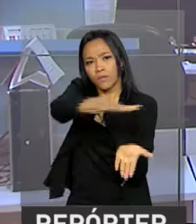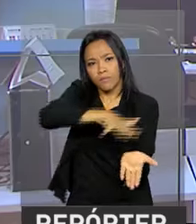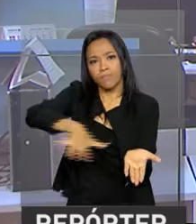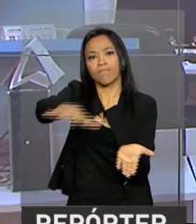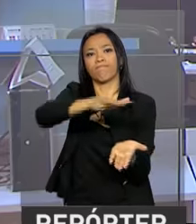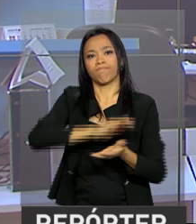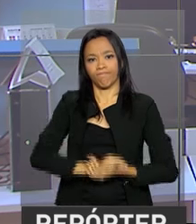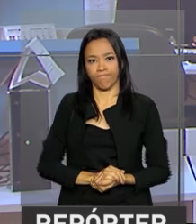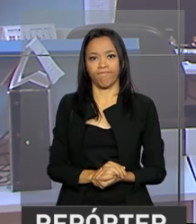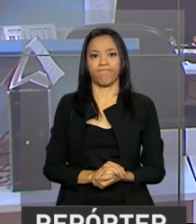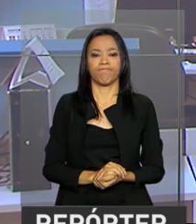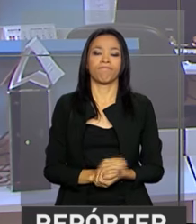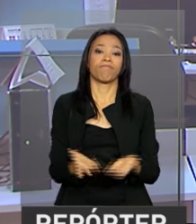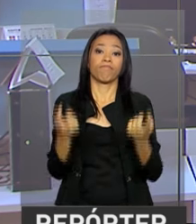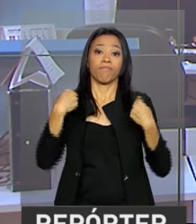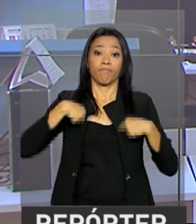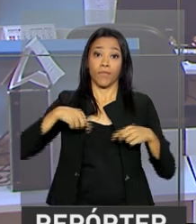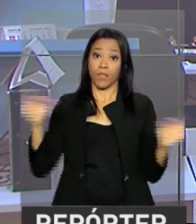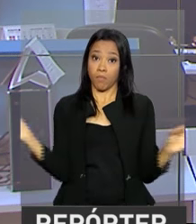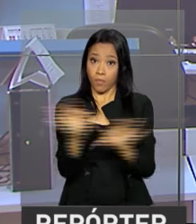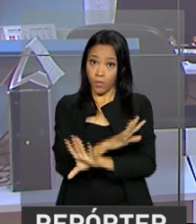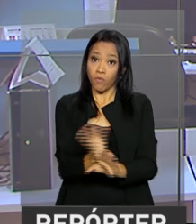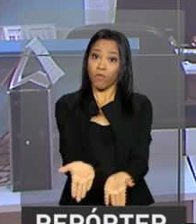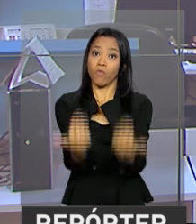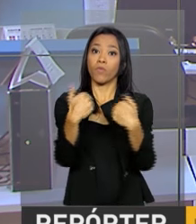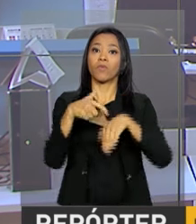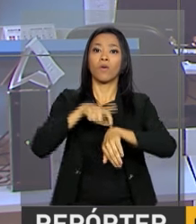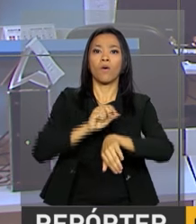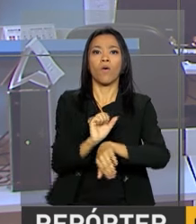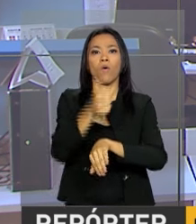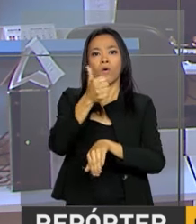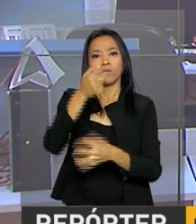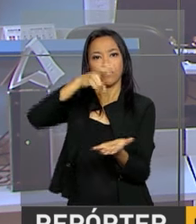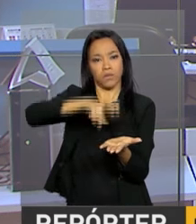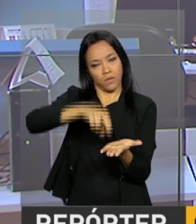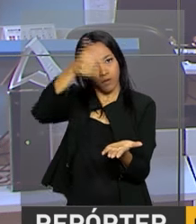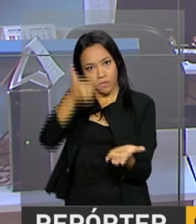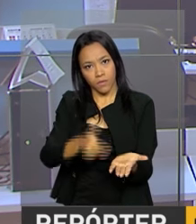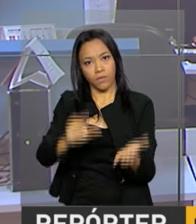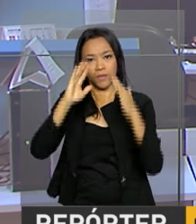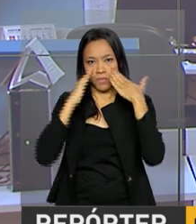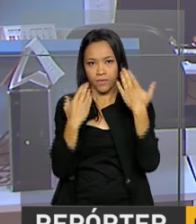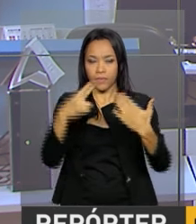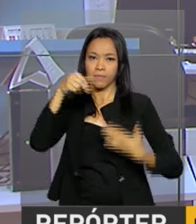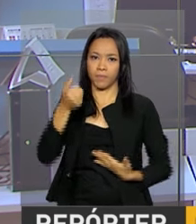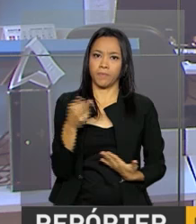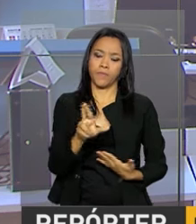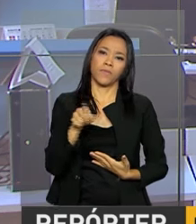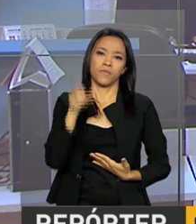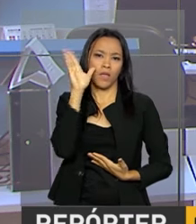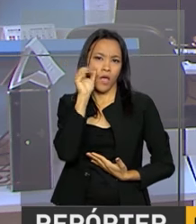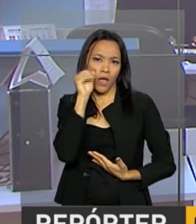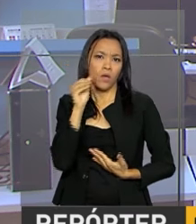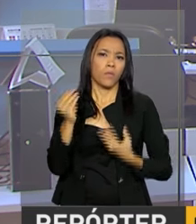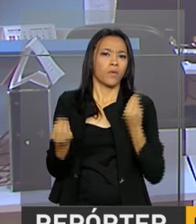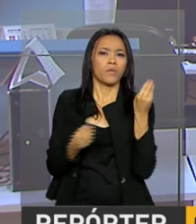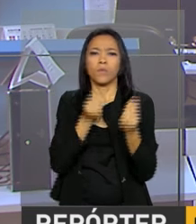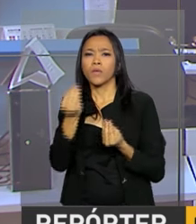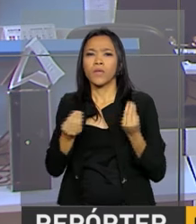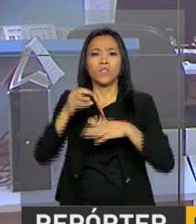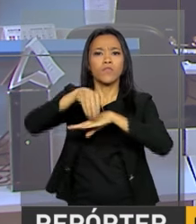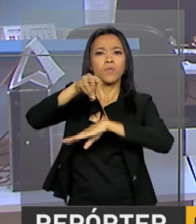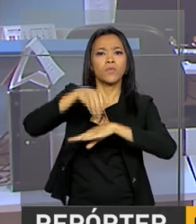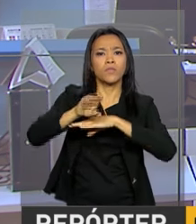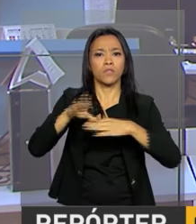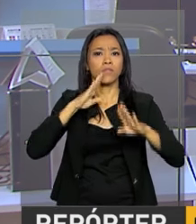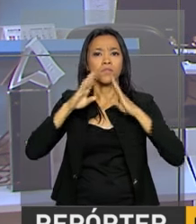né nós ficamos por aqui Voltamos às 11 da manhã na próxima edição do repórter NBR acompanhe as notícias também Pelas